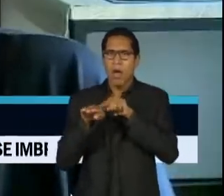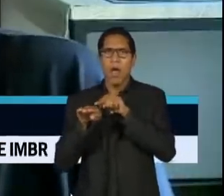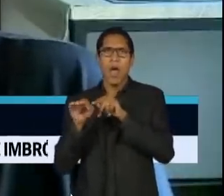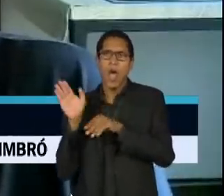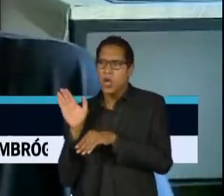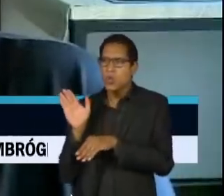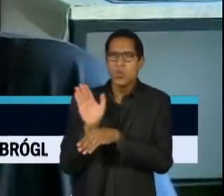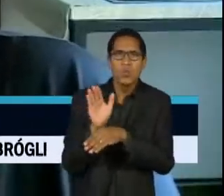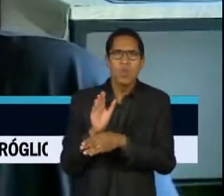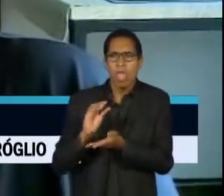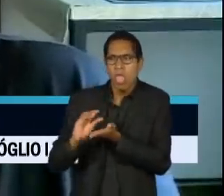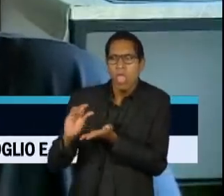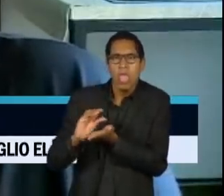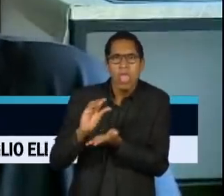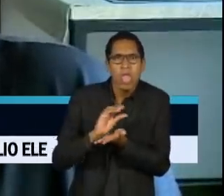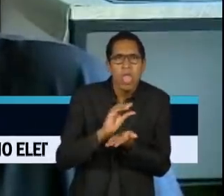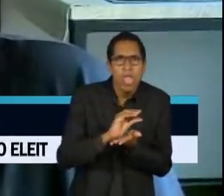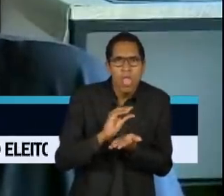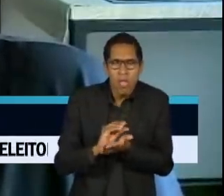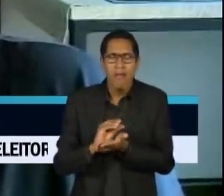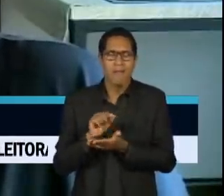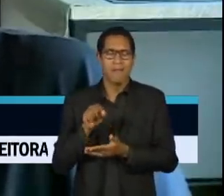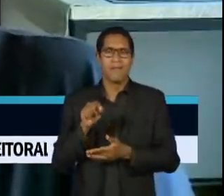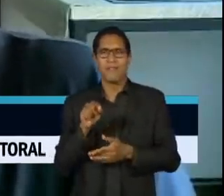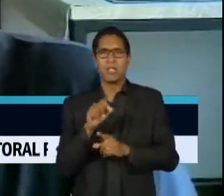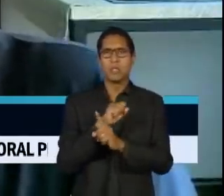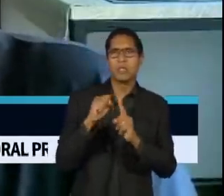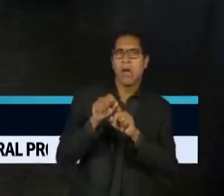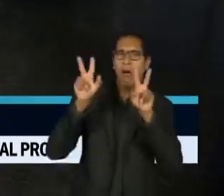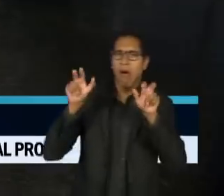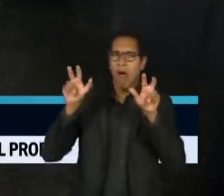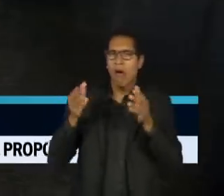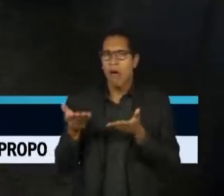de gastos de caráter social.